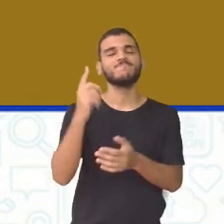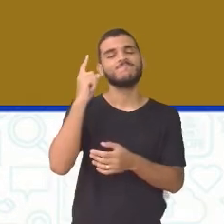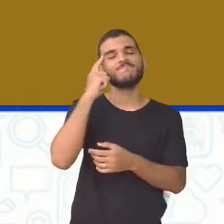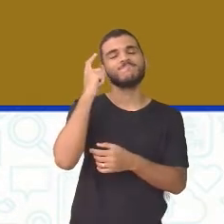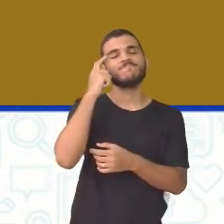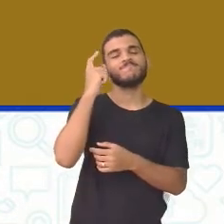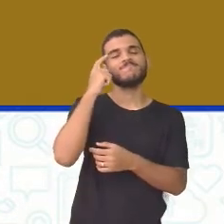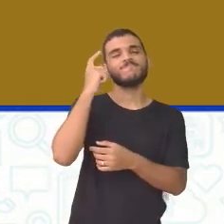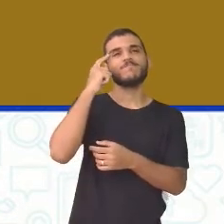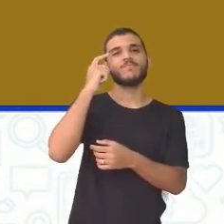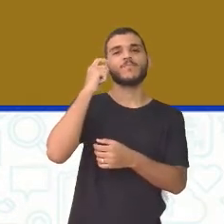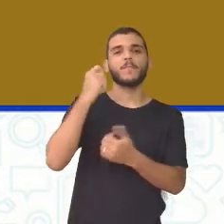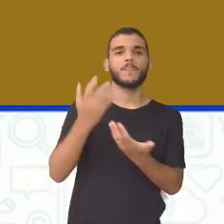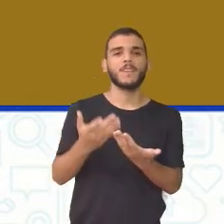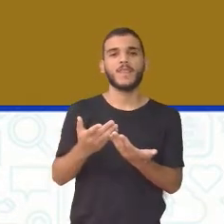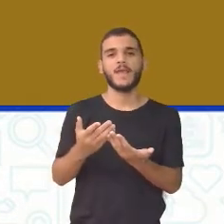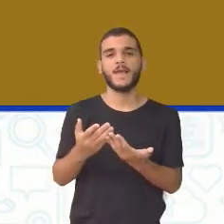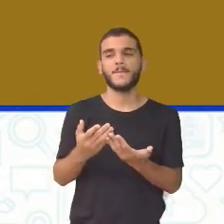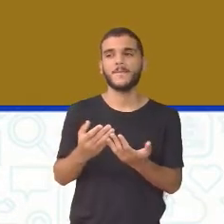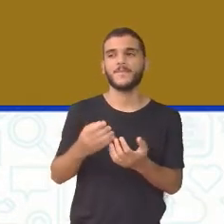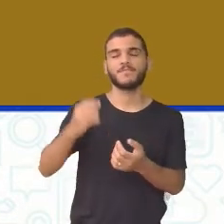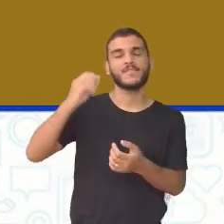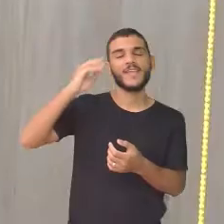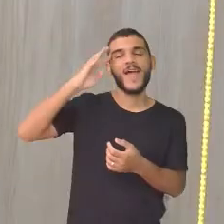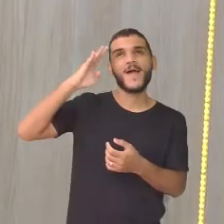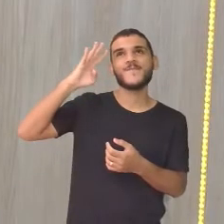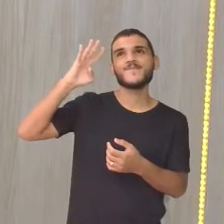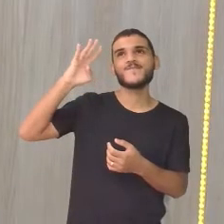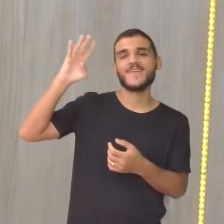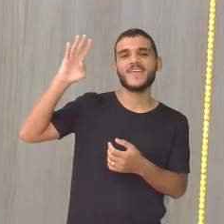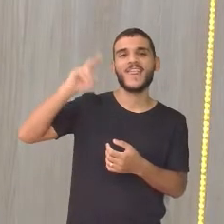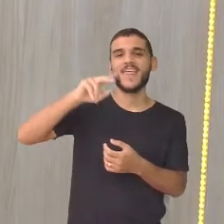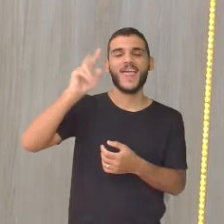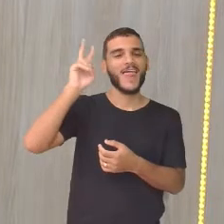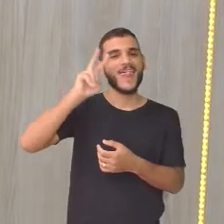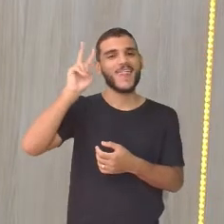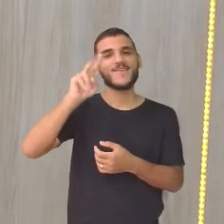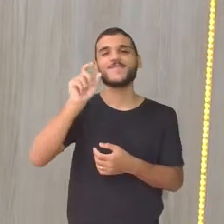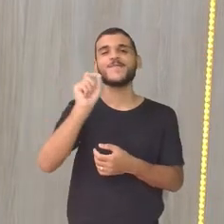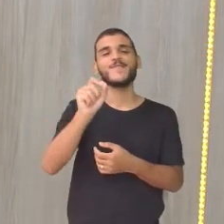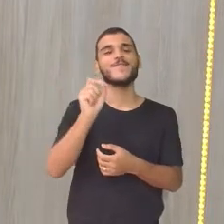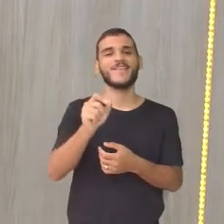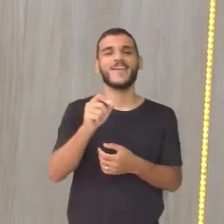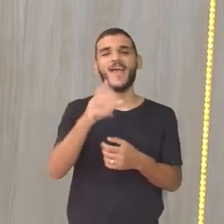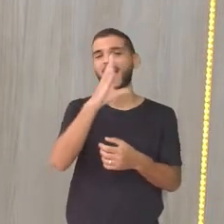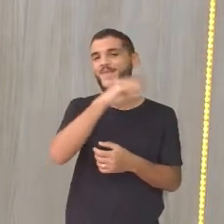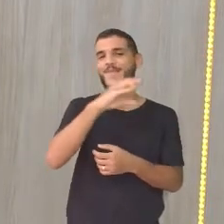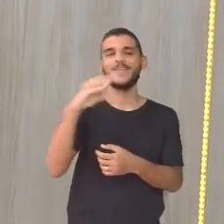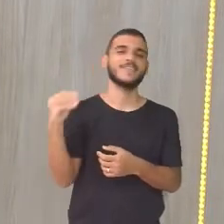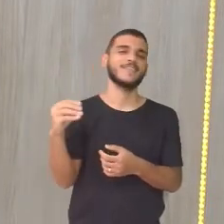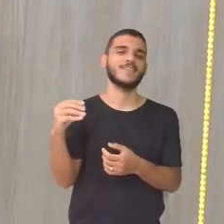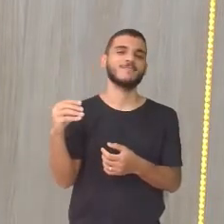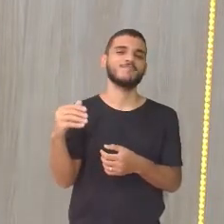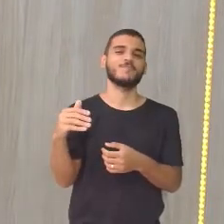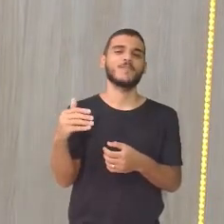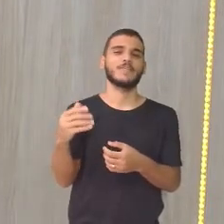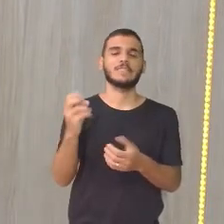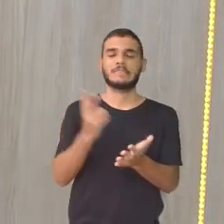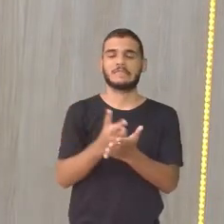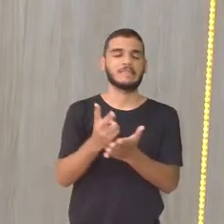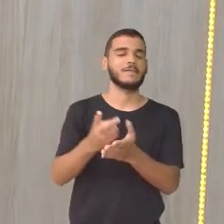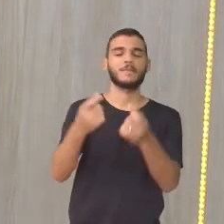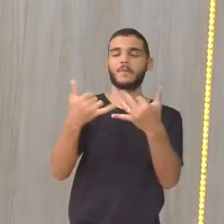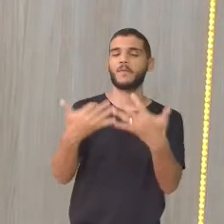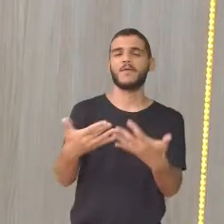não é? Sempre fala assim, tá viajando, meu irmão. Quando É. estamos lendo, isso acontece, não é? Quando